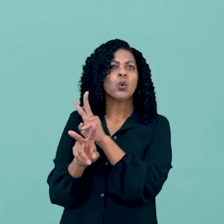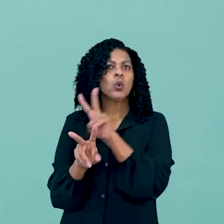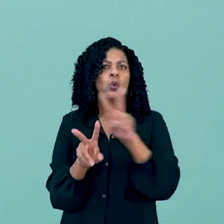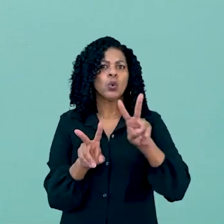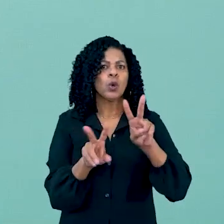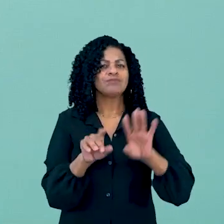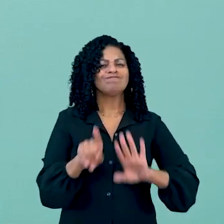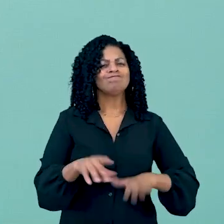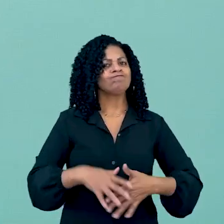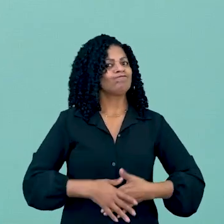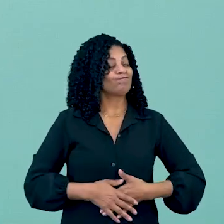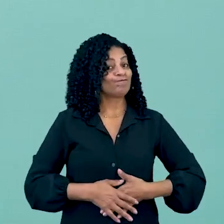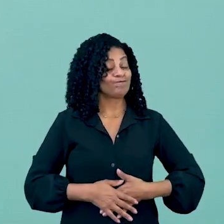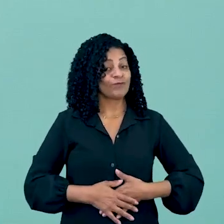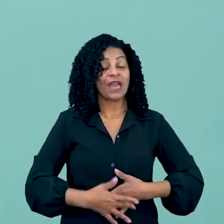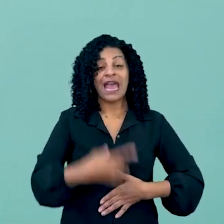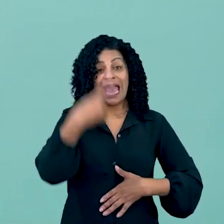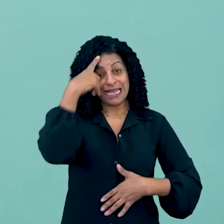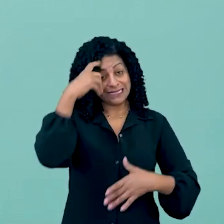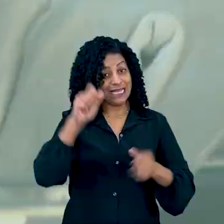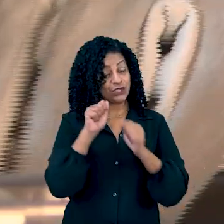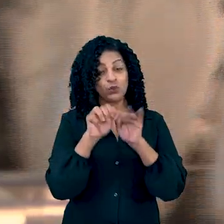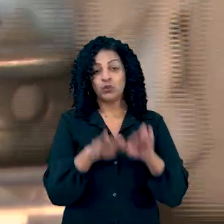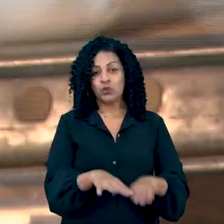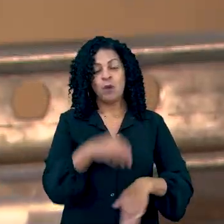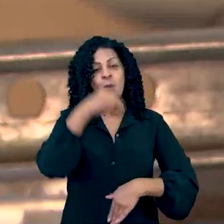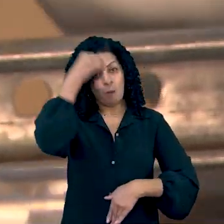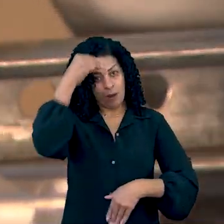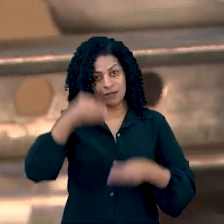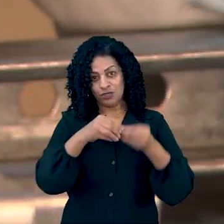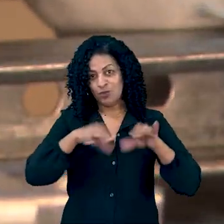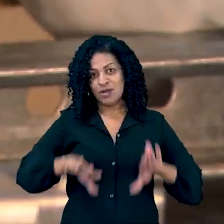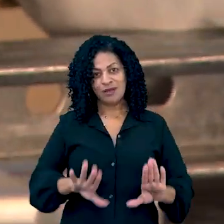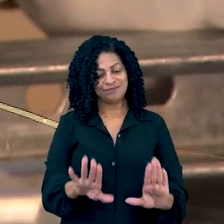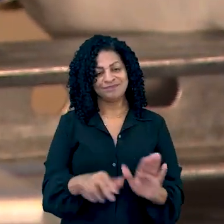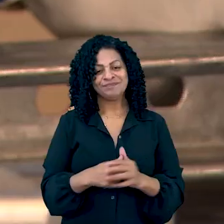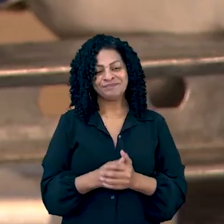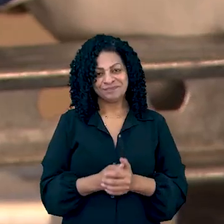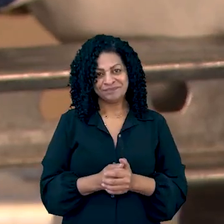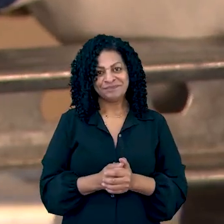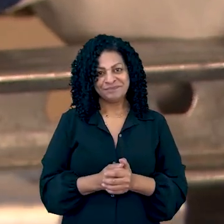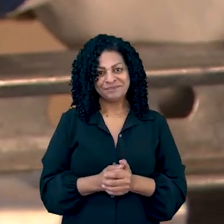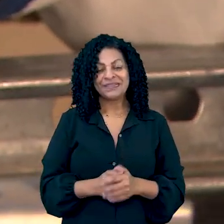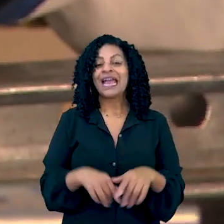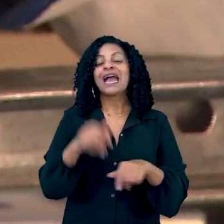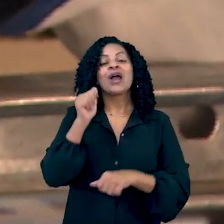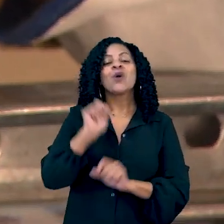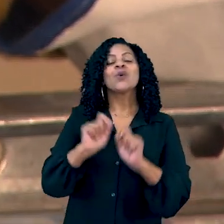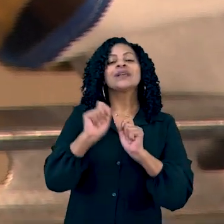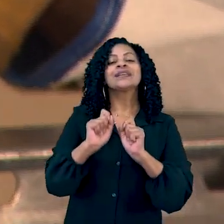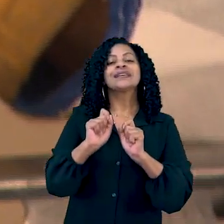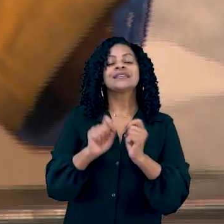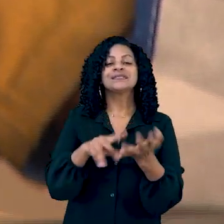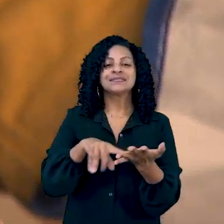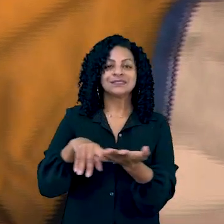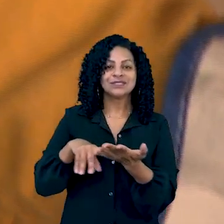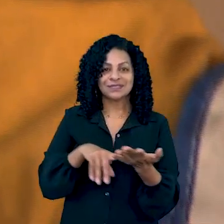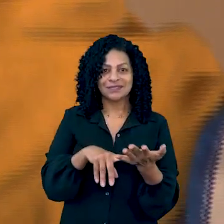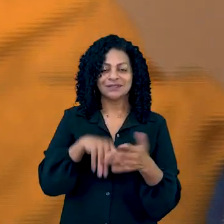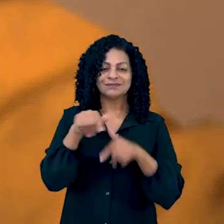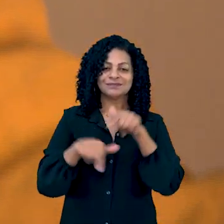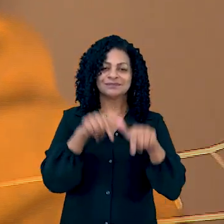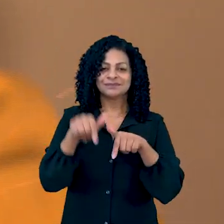medida configurou assédio moral organizacional. O caso teve início com uma ação civil pública ajuizada pelo Sindicato